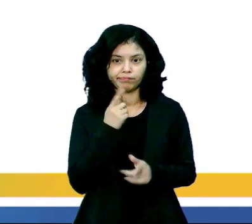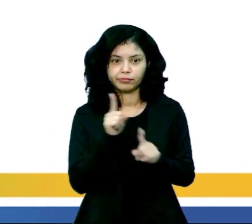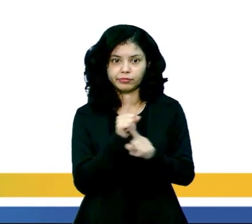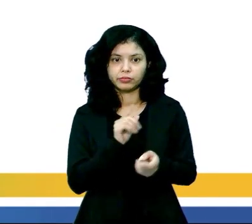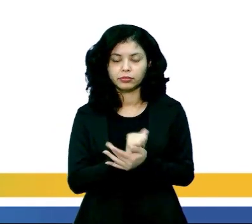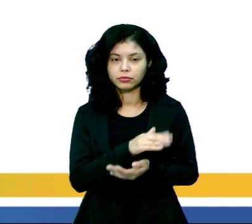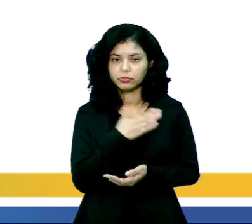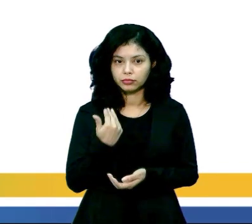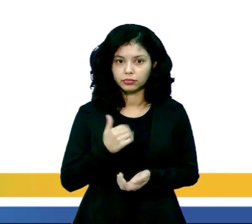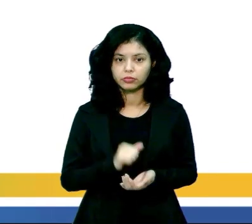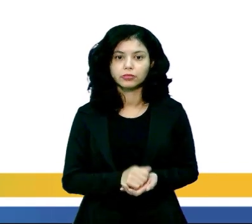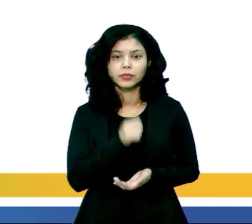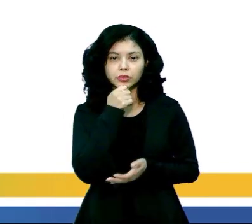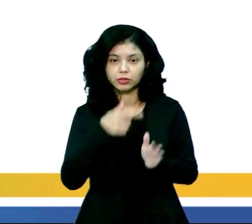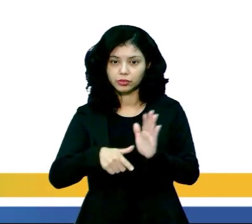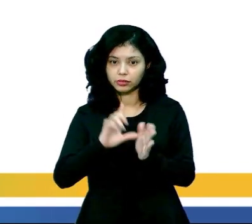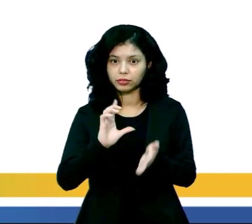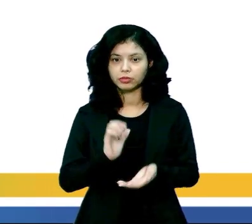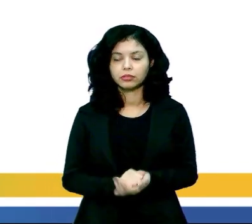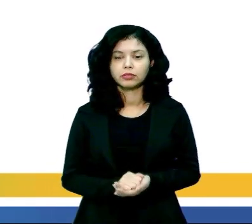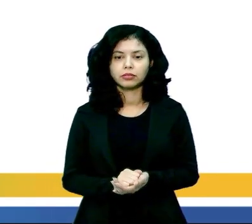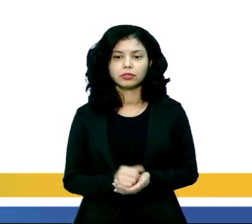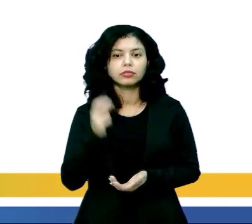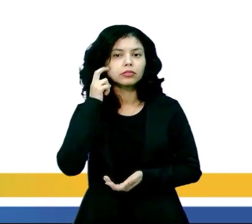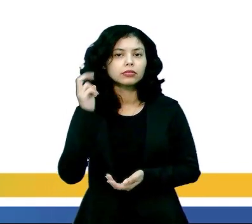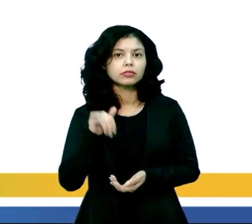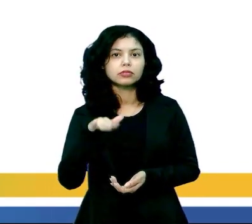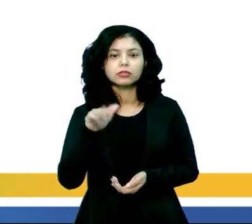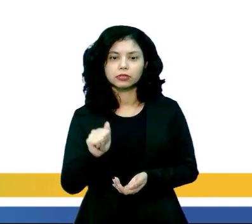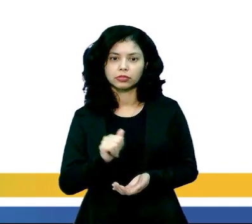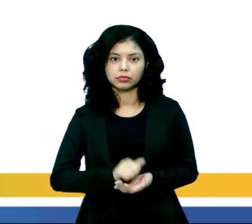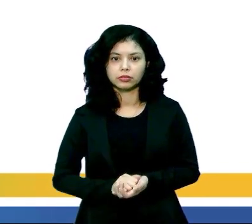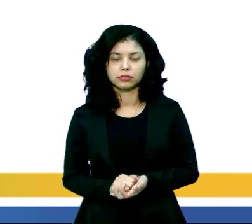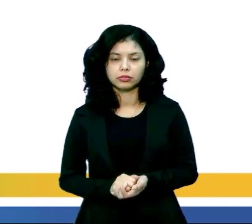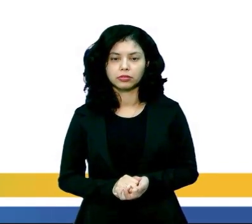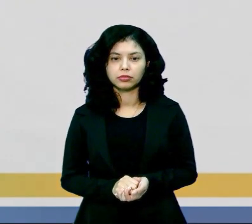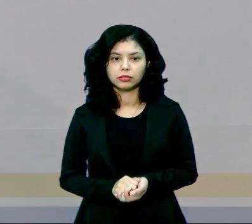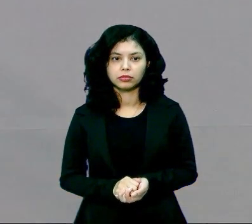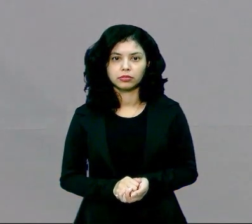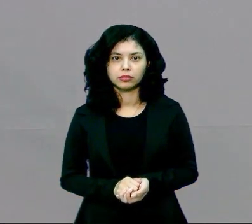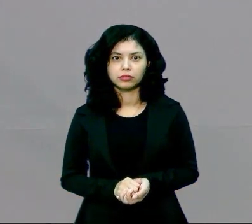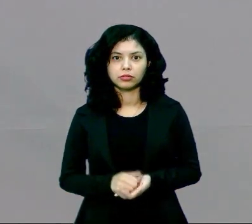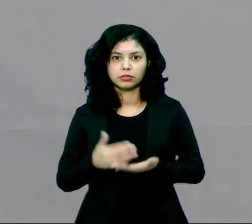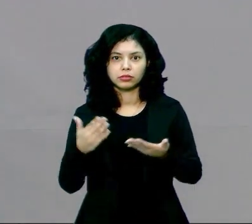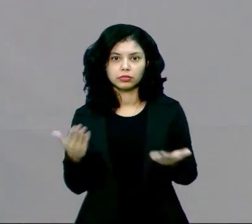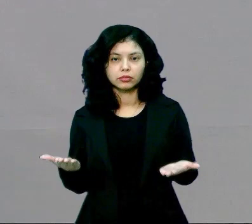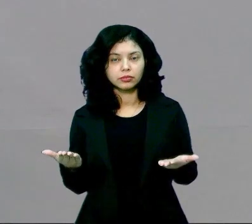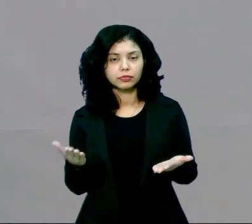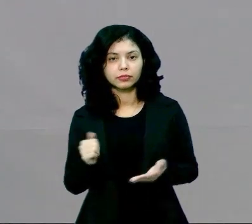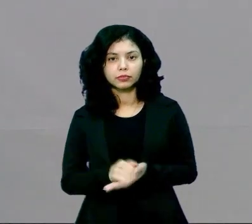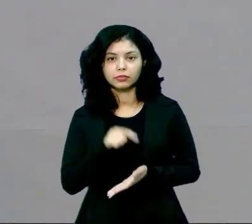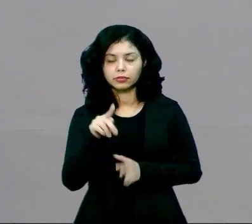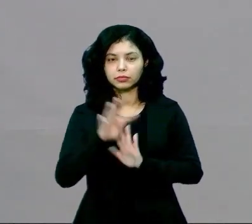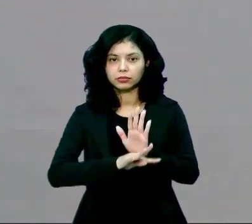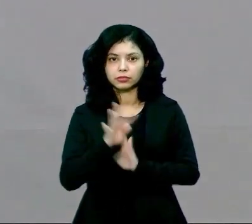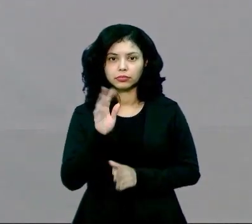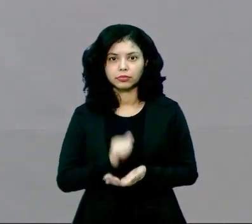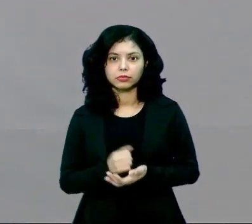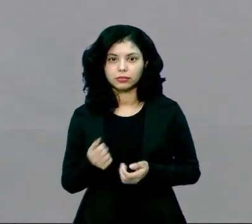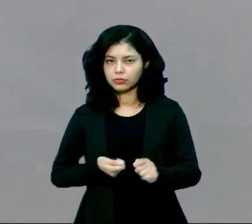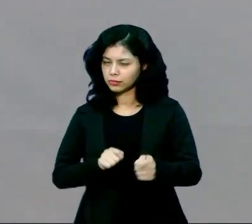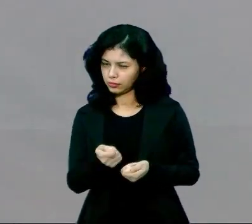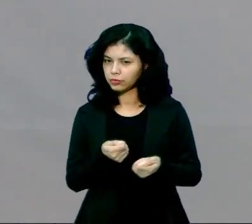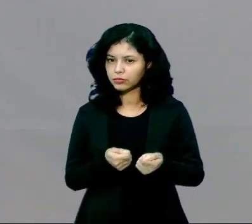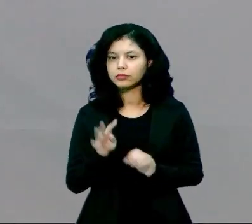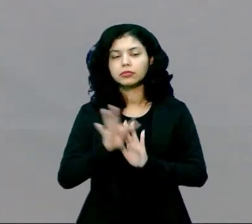insuficientes para salvá-lo da morte ante a sabedoria astronômica da cultura maia. Então, nesse tipo de texto, a gente